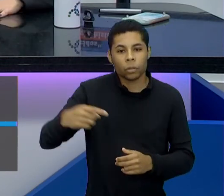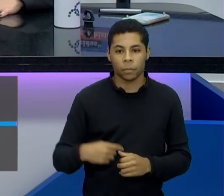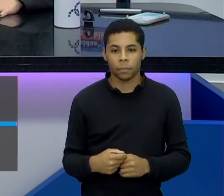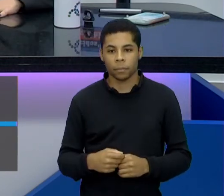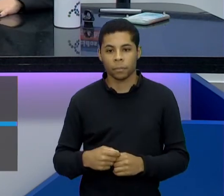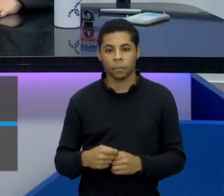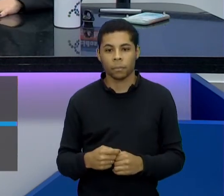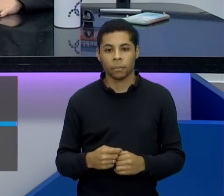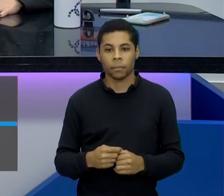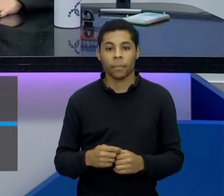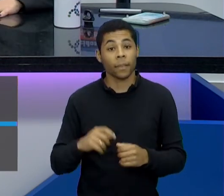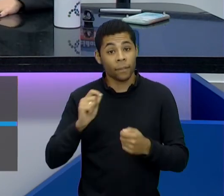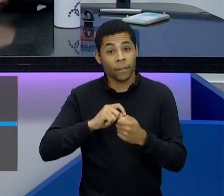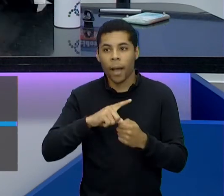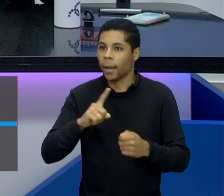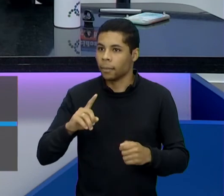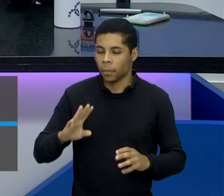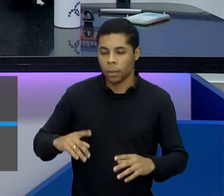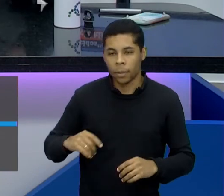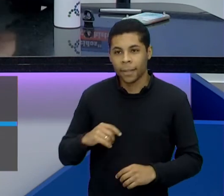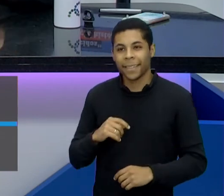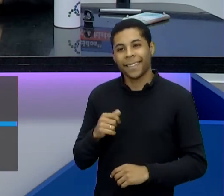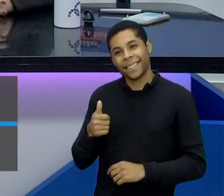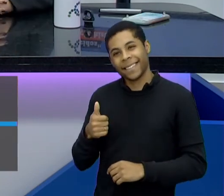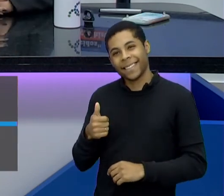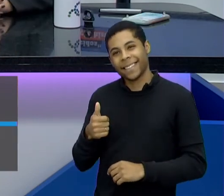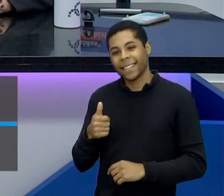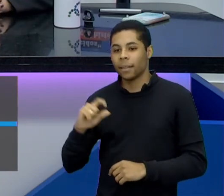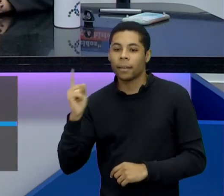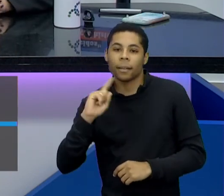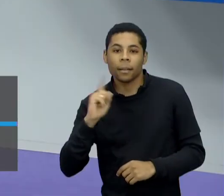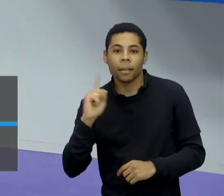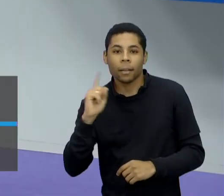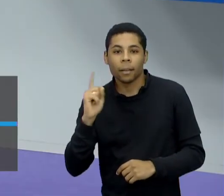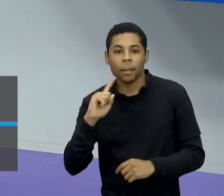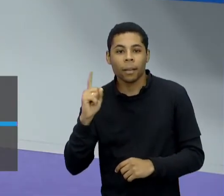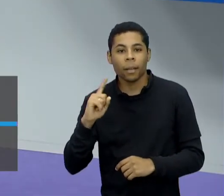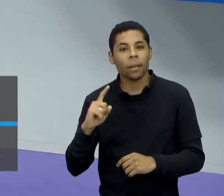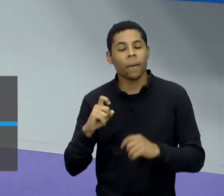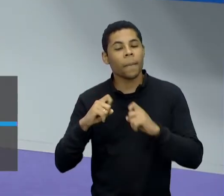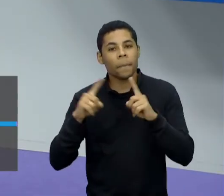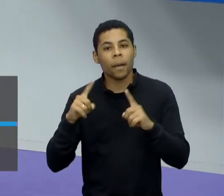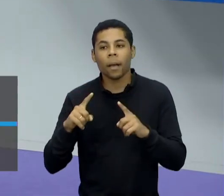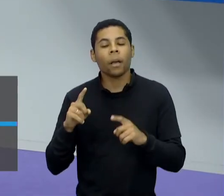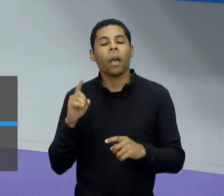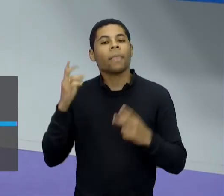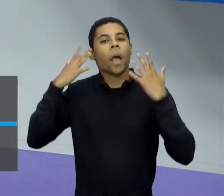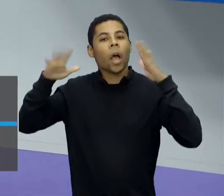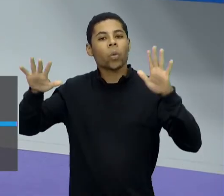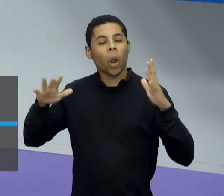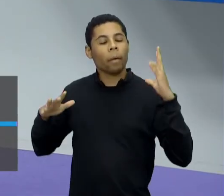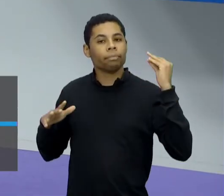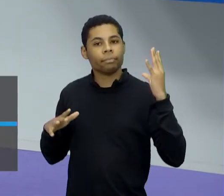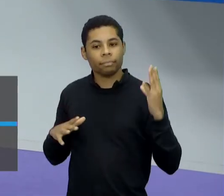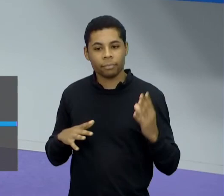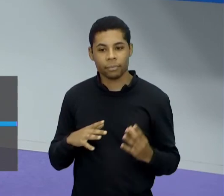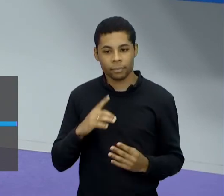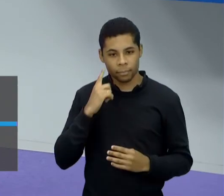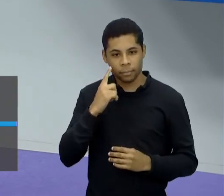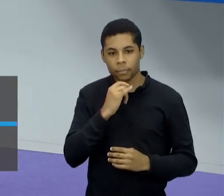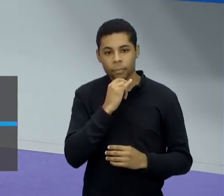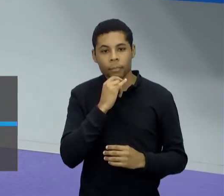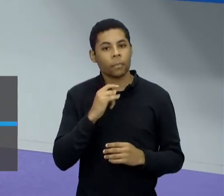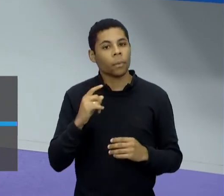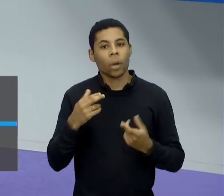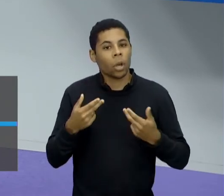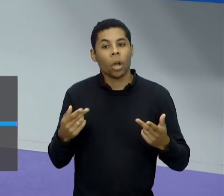só aquilo tipo, faz pose. Não, Os instantâneos dele são bem legítimos com o que